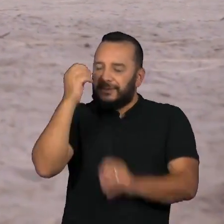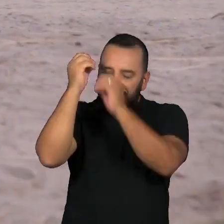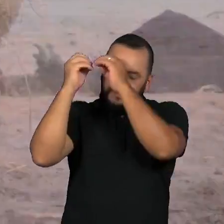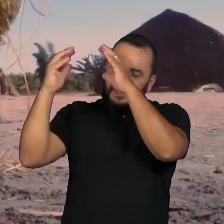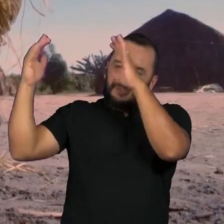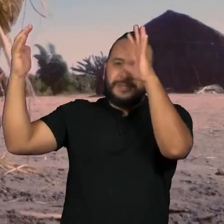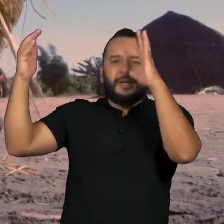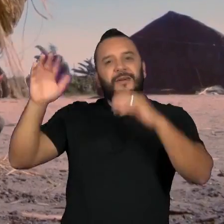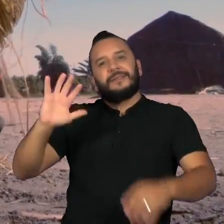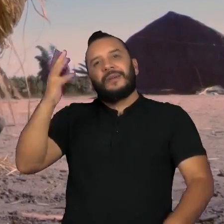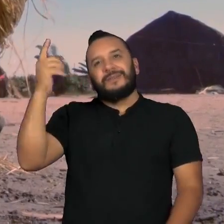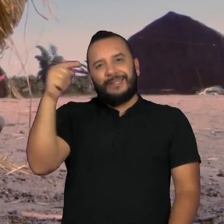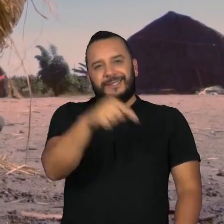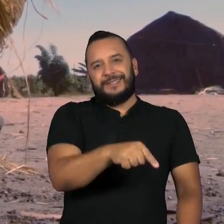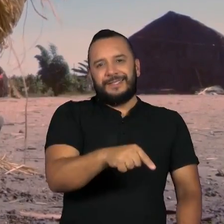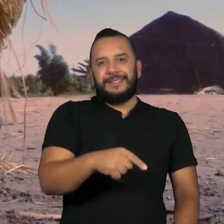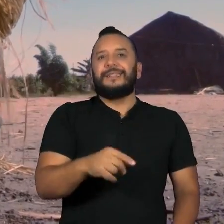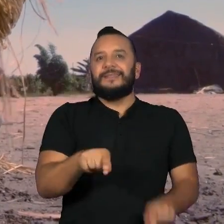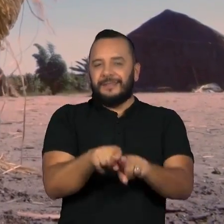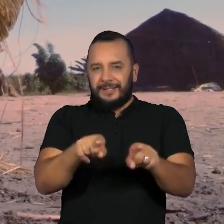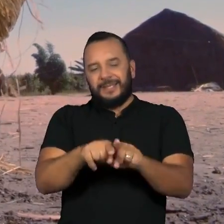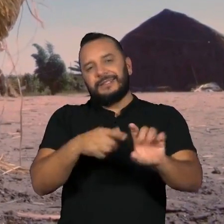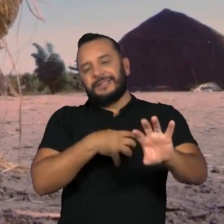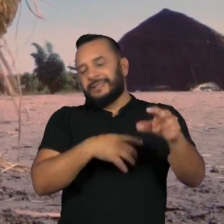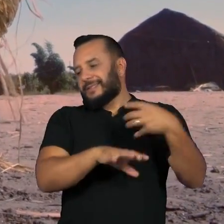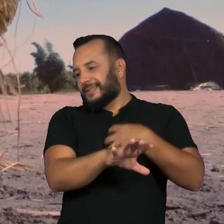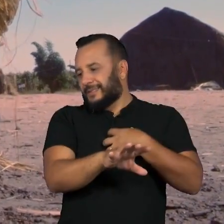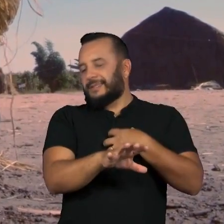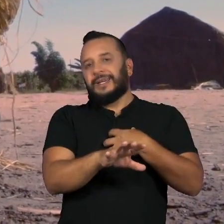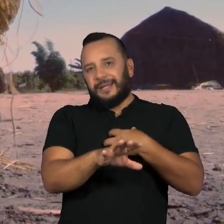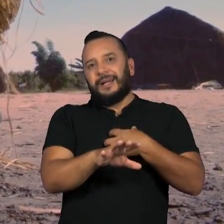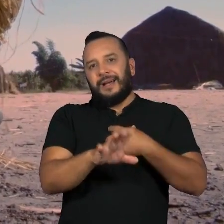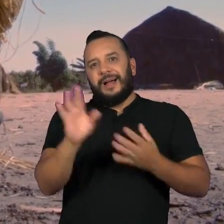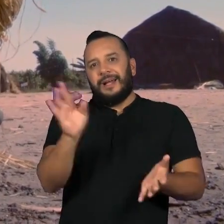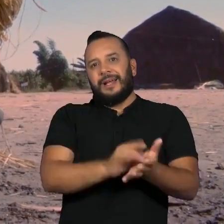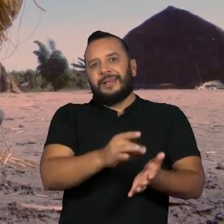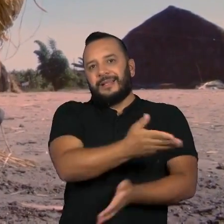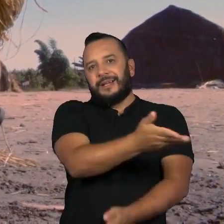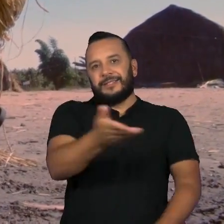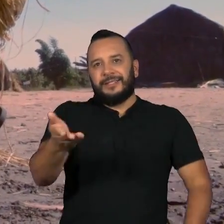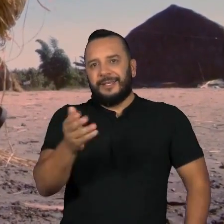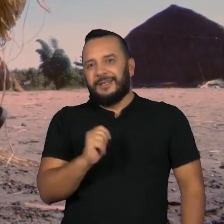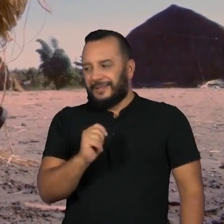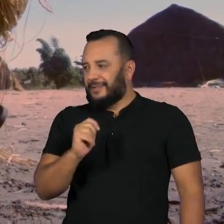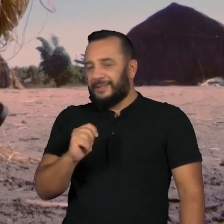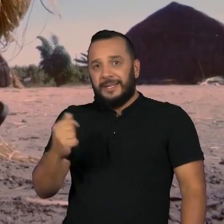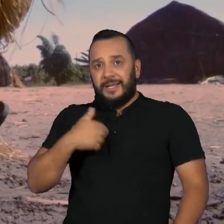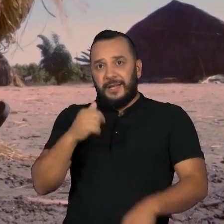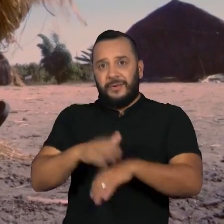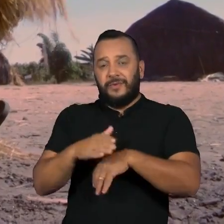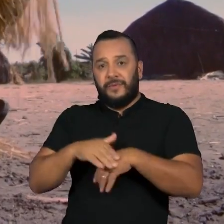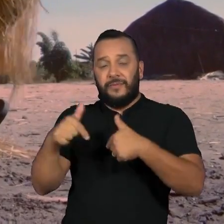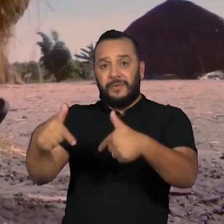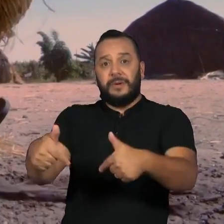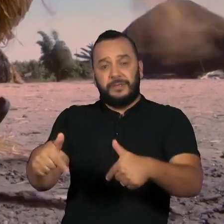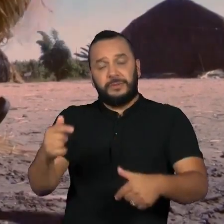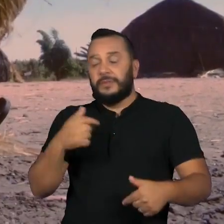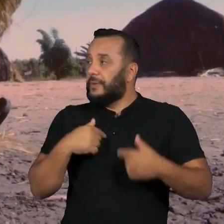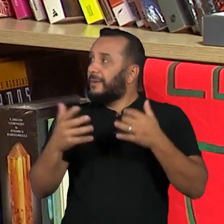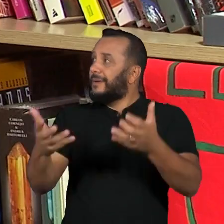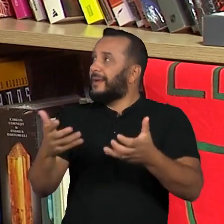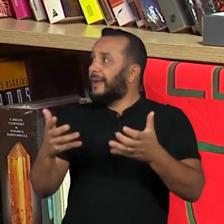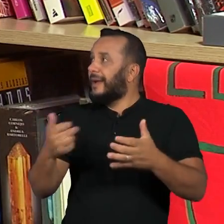acontecendo ali, se sensibilizar para a realidade daquele outro, né? Tudo que eu faço tem esse desejo